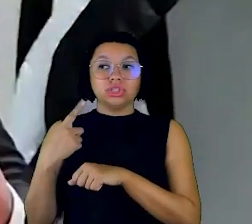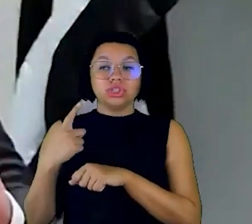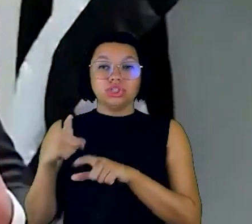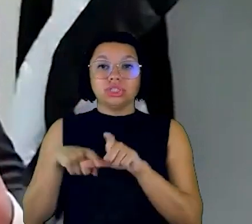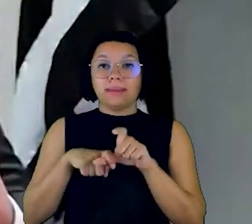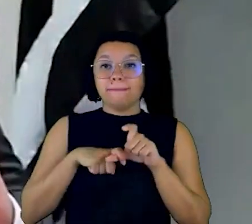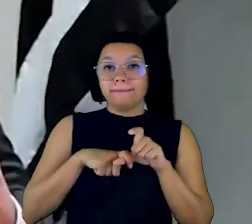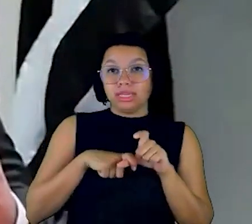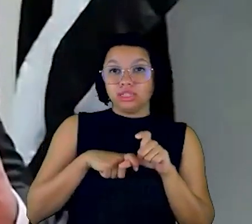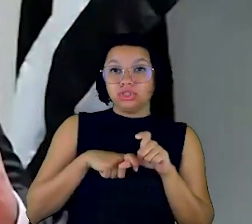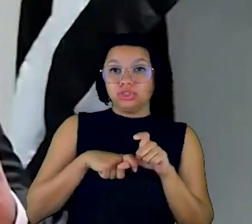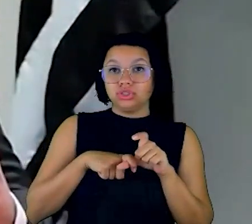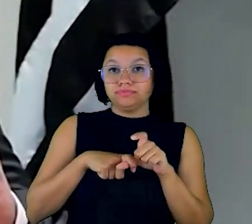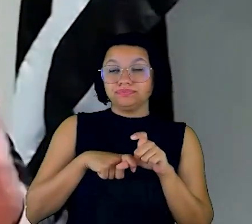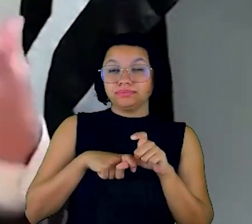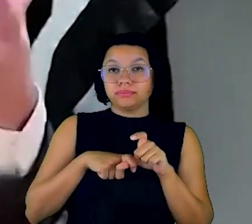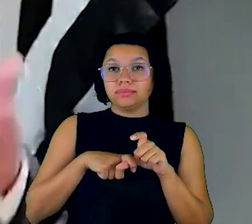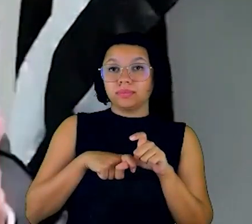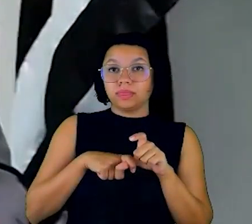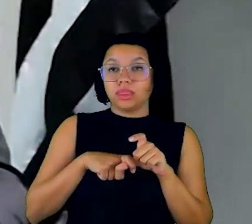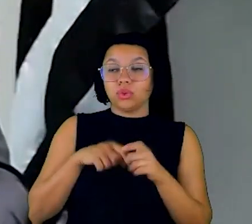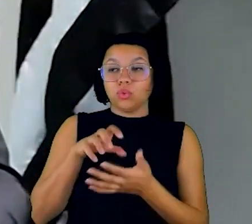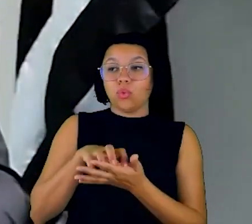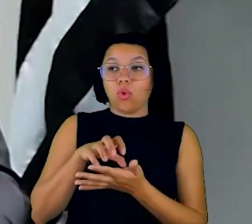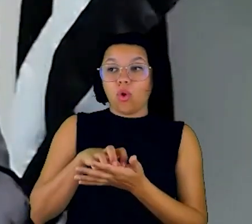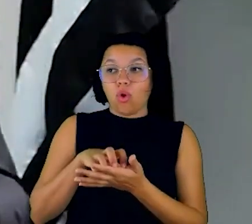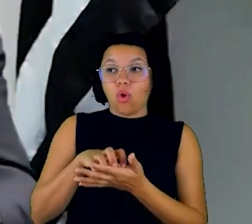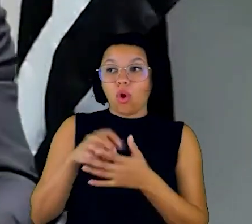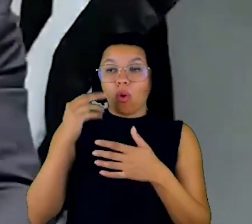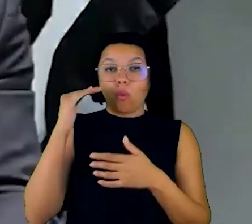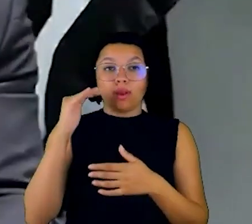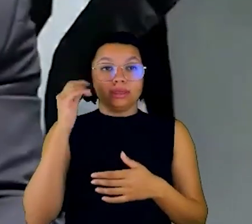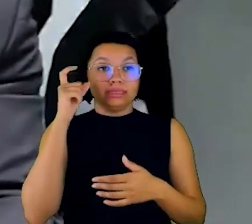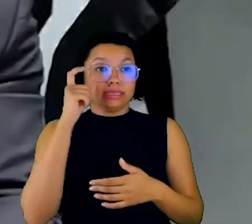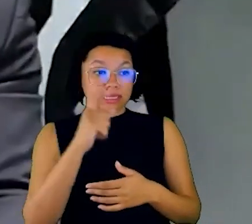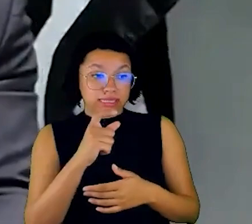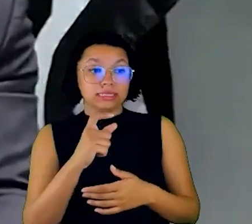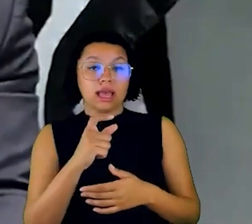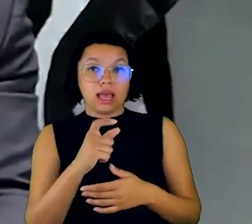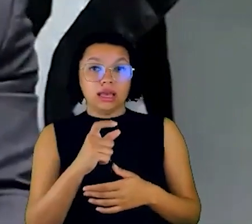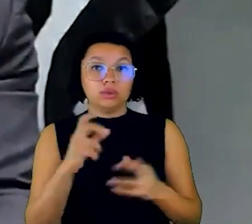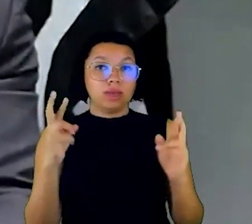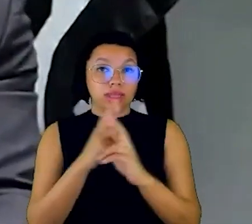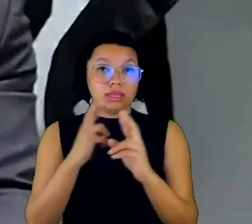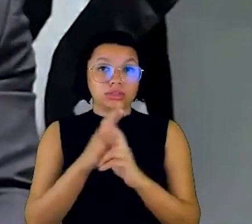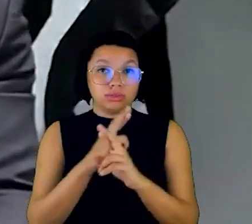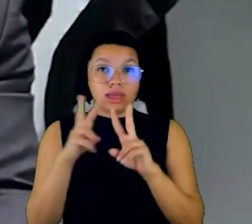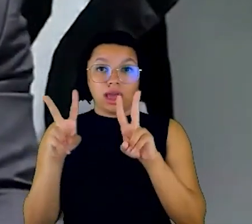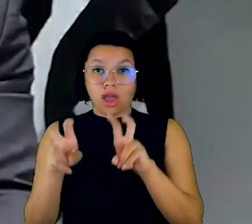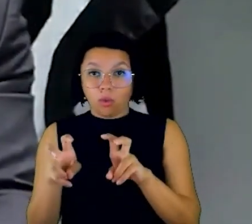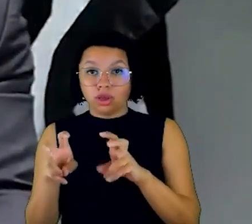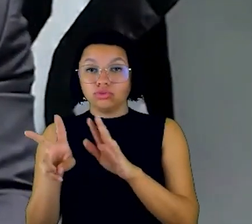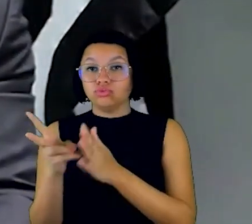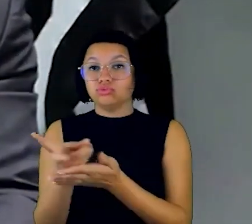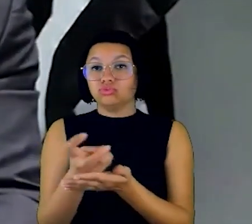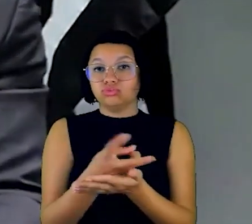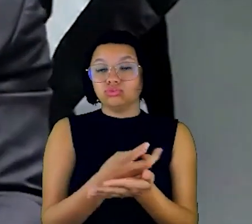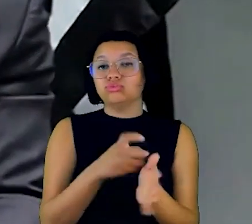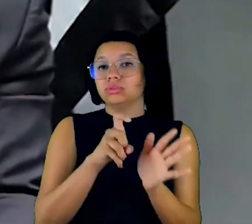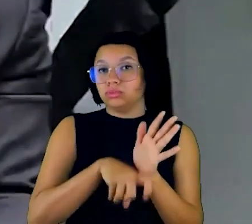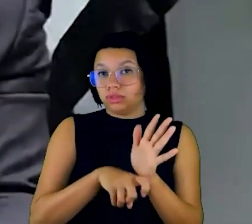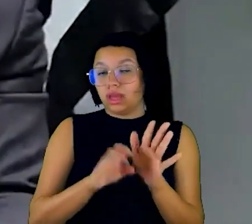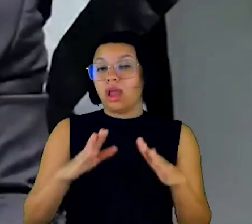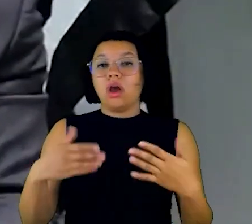da provocação do órgão interessado, e o órgão interessado em termos tributários, naturalmente a PFN,